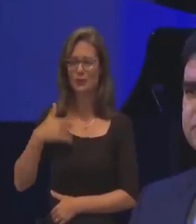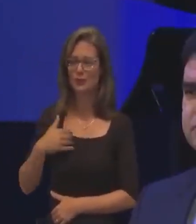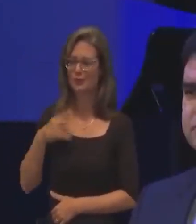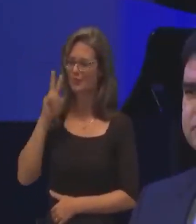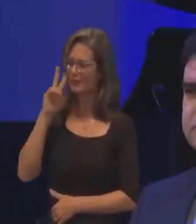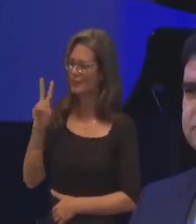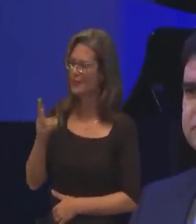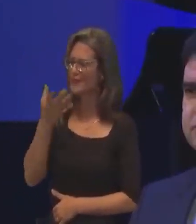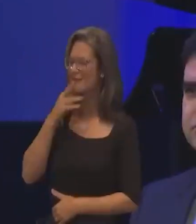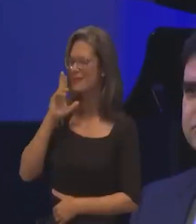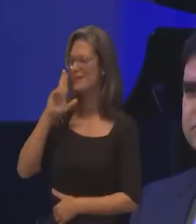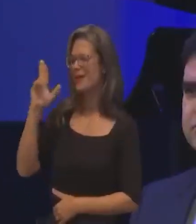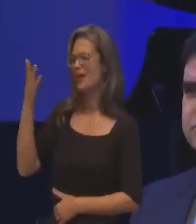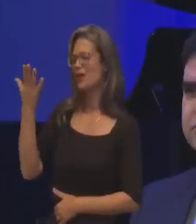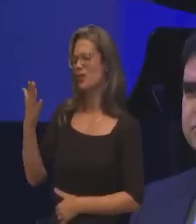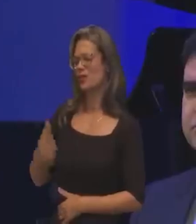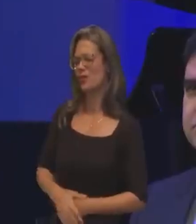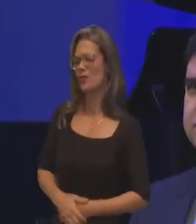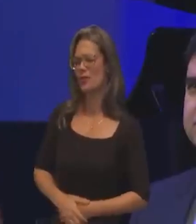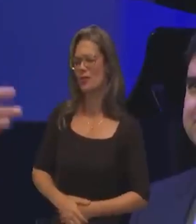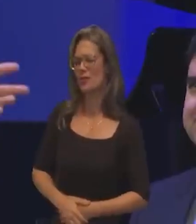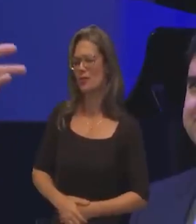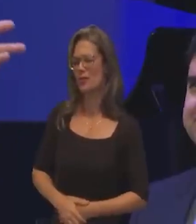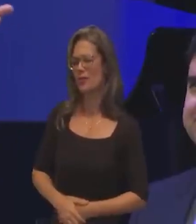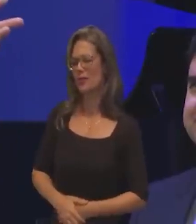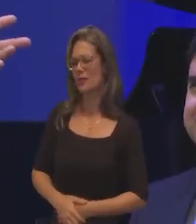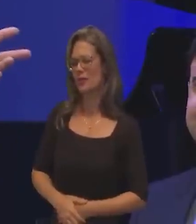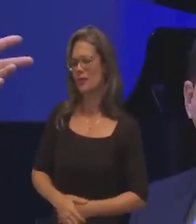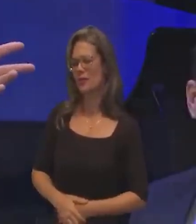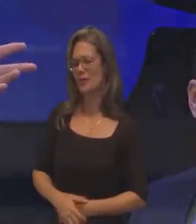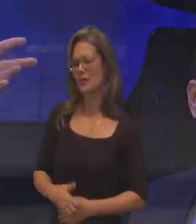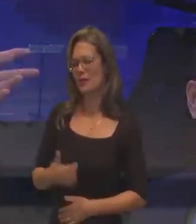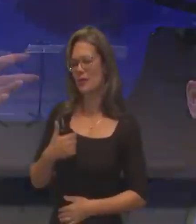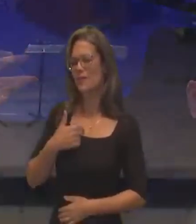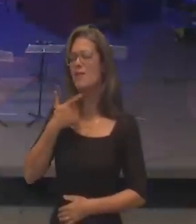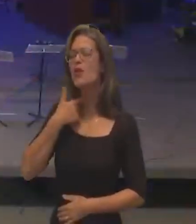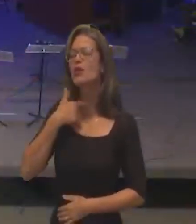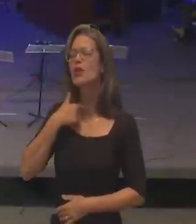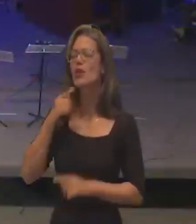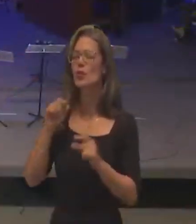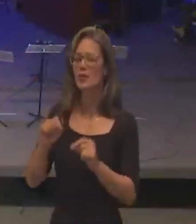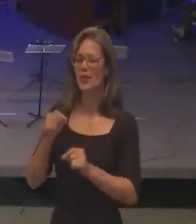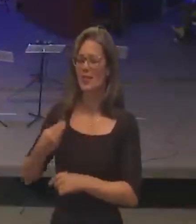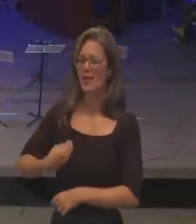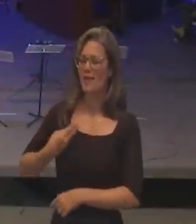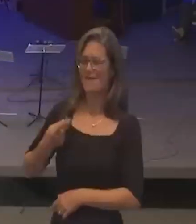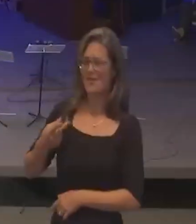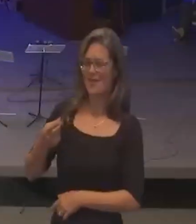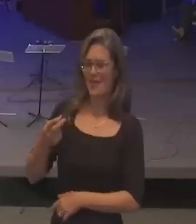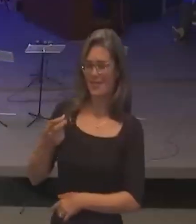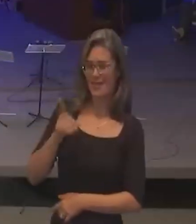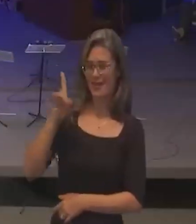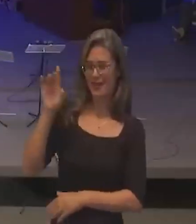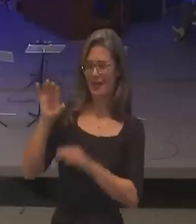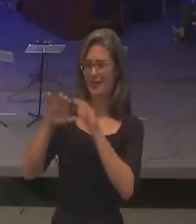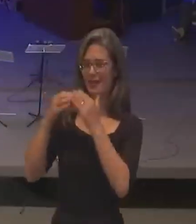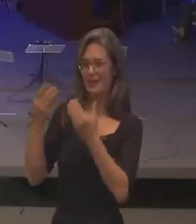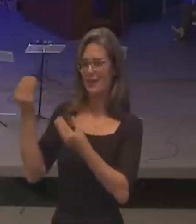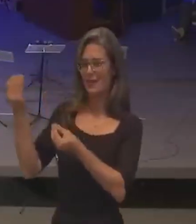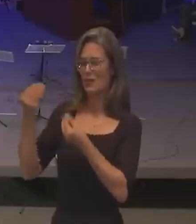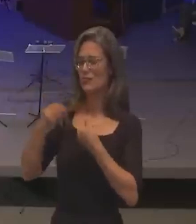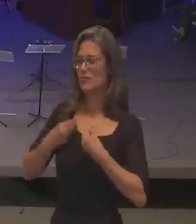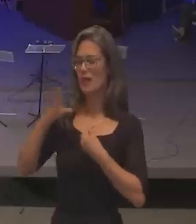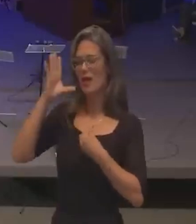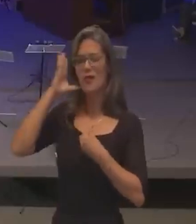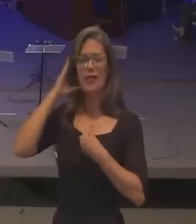glória. E o meu desejo até, pastor Francisco, que na eternidade o Senhor possa nos dar até um cabelo